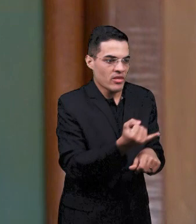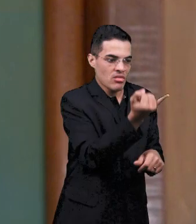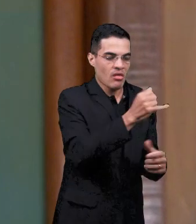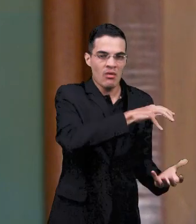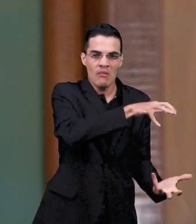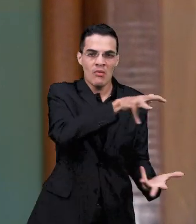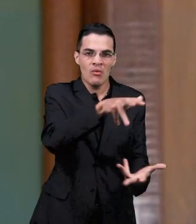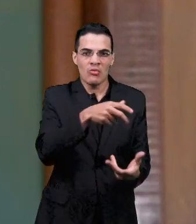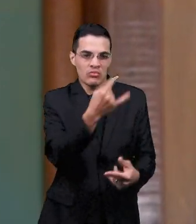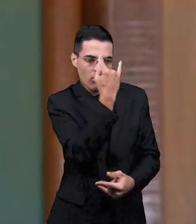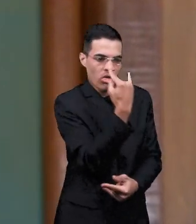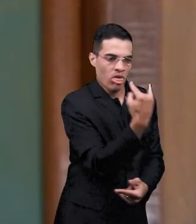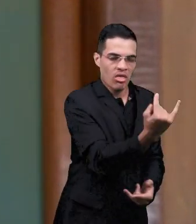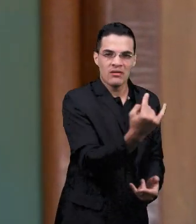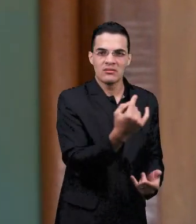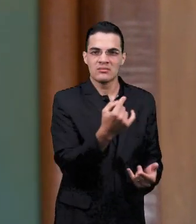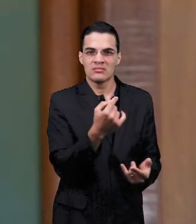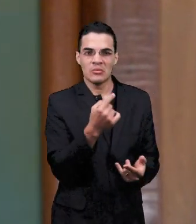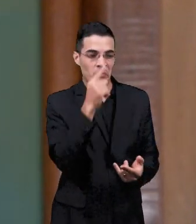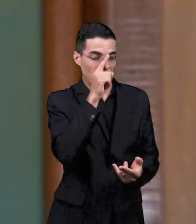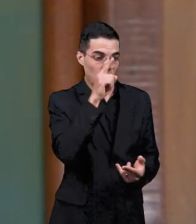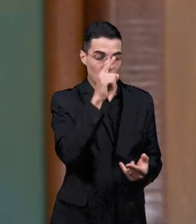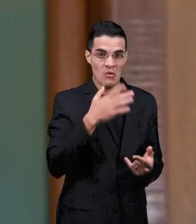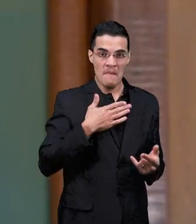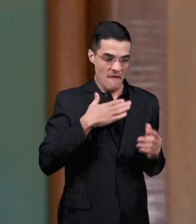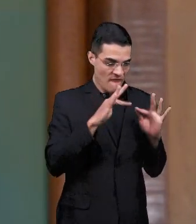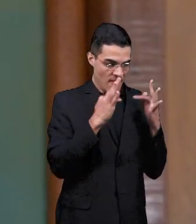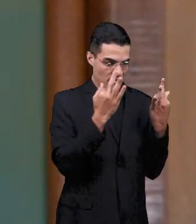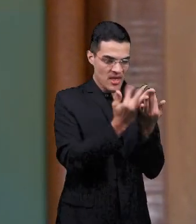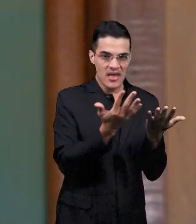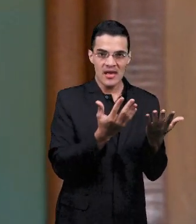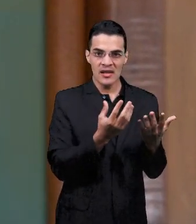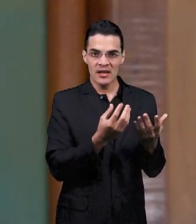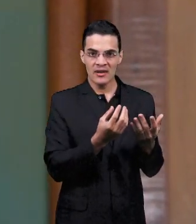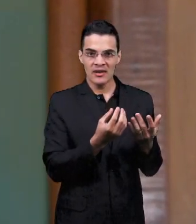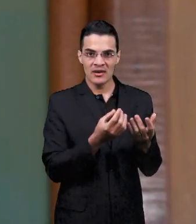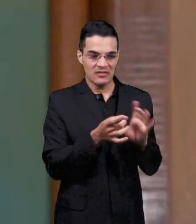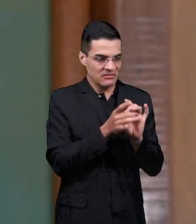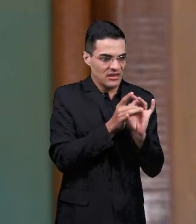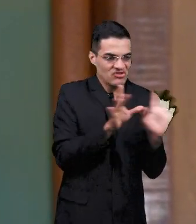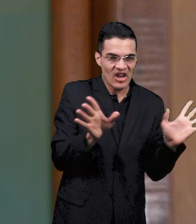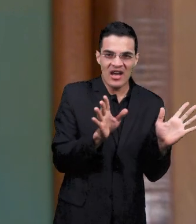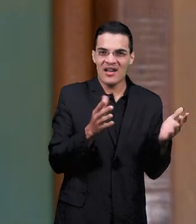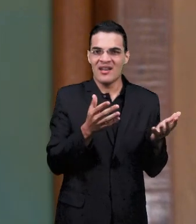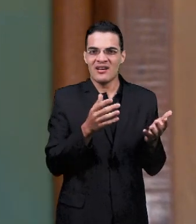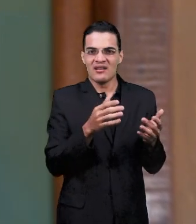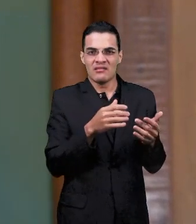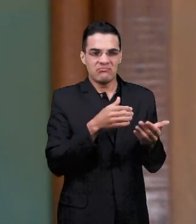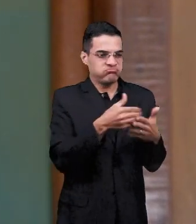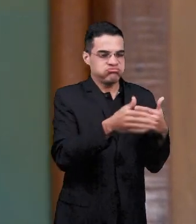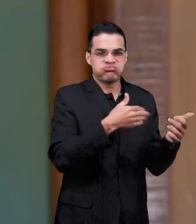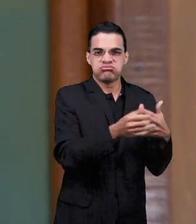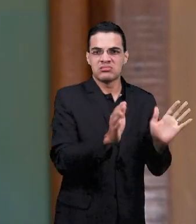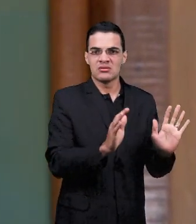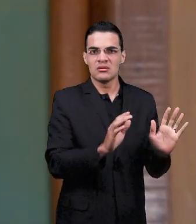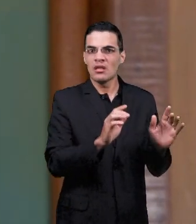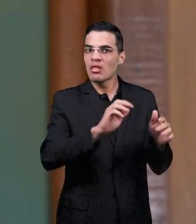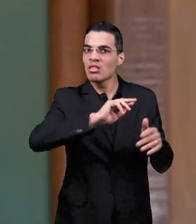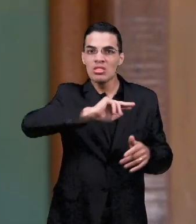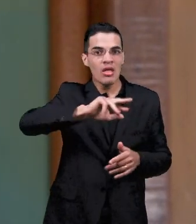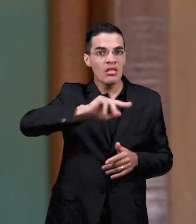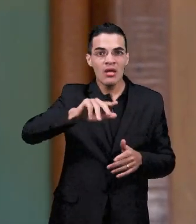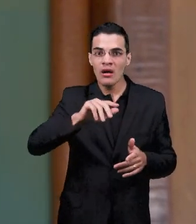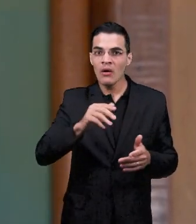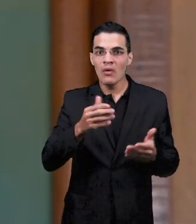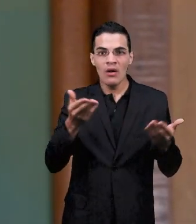nossos filhos, nossas famílias. Não é o tempo do breve, não é o tempo dos crentes, dos